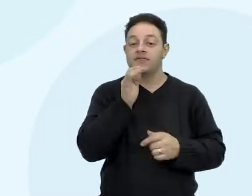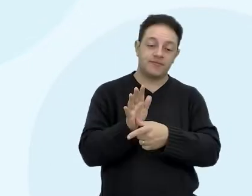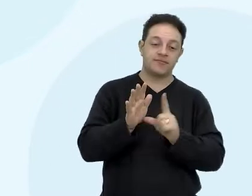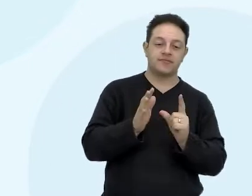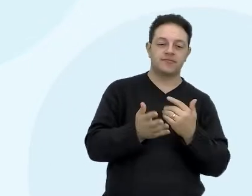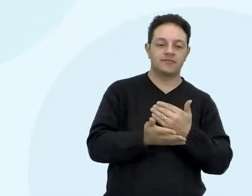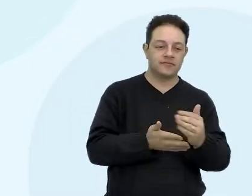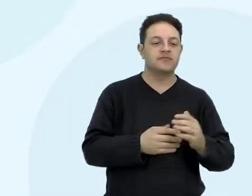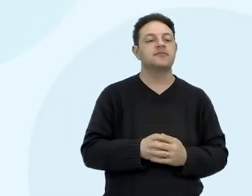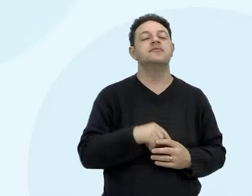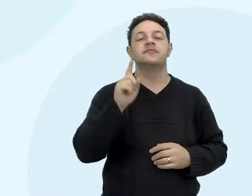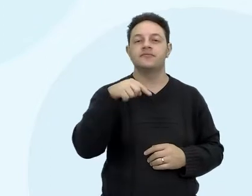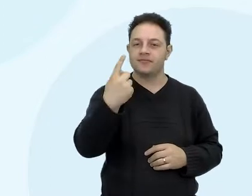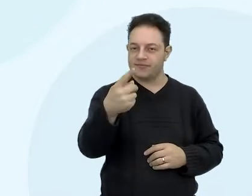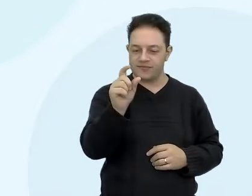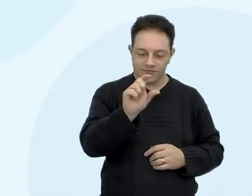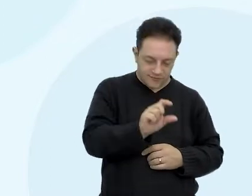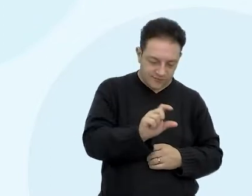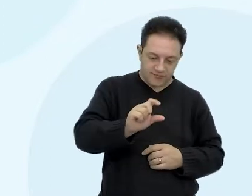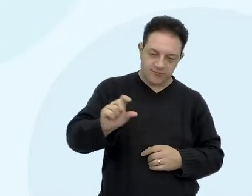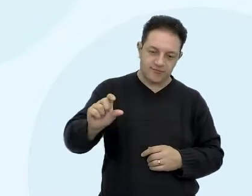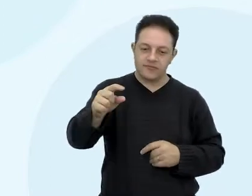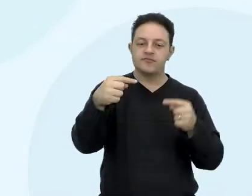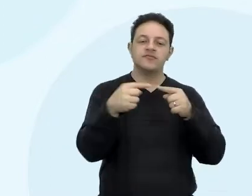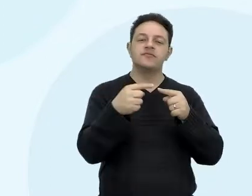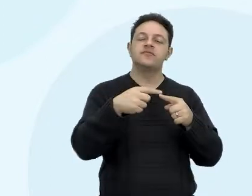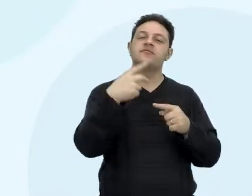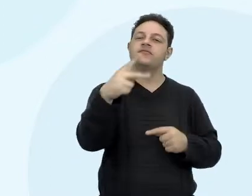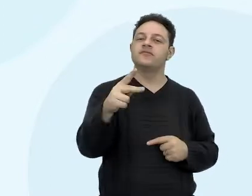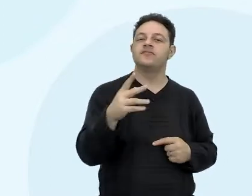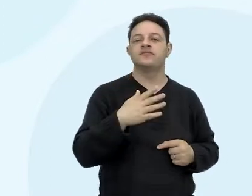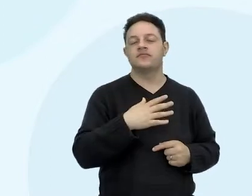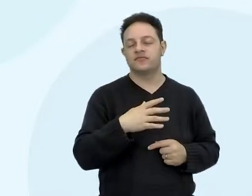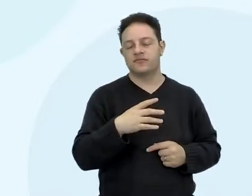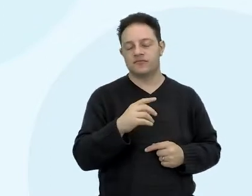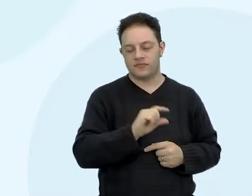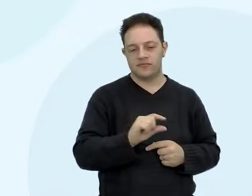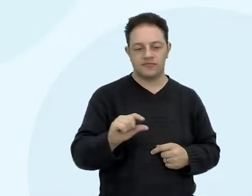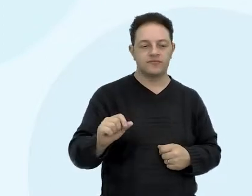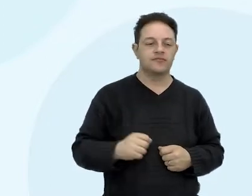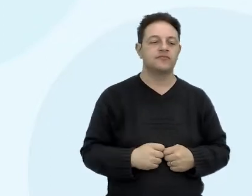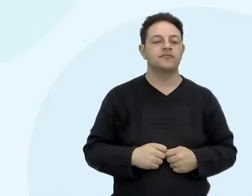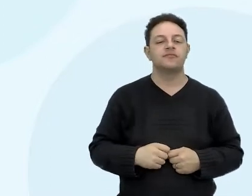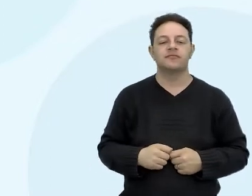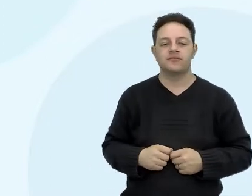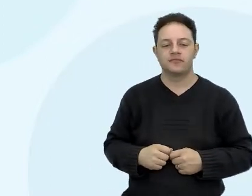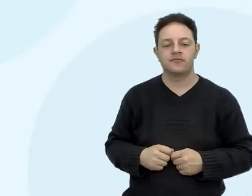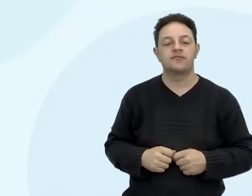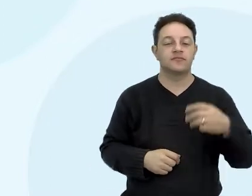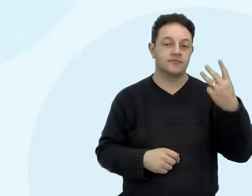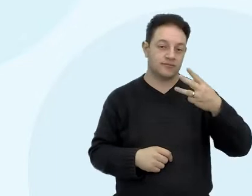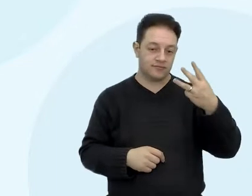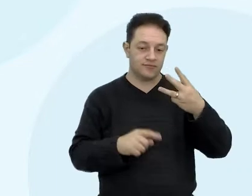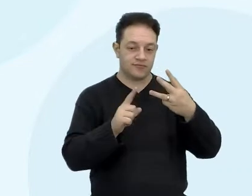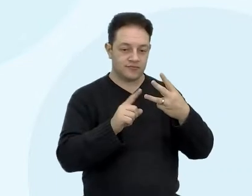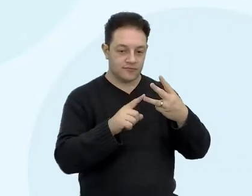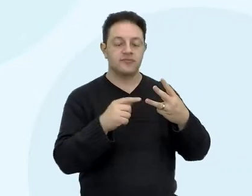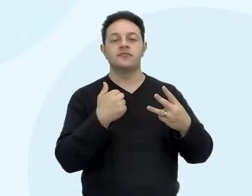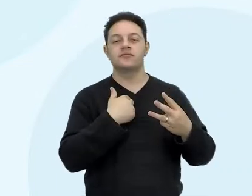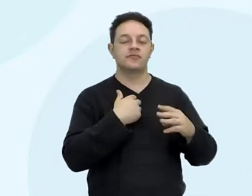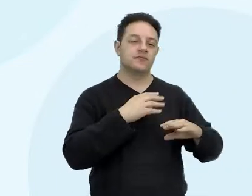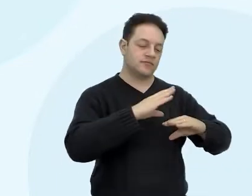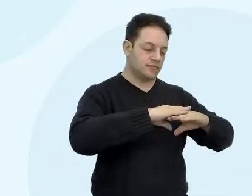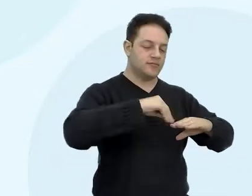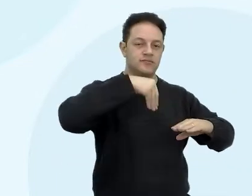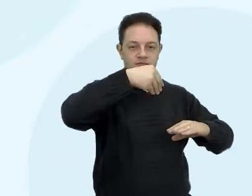E um pino, um objeto que represente a casa aí no início da trilha. Terceiro item aí, o estudante retira uma carta, um